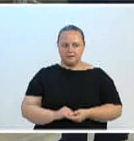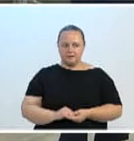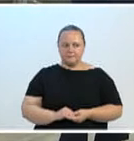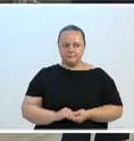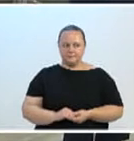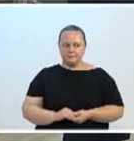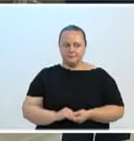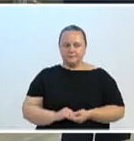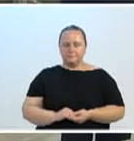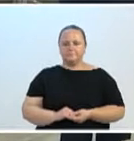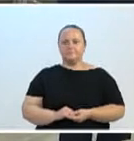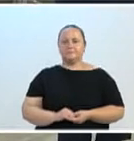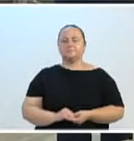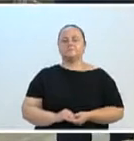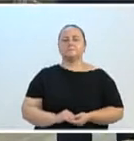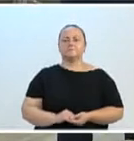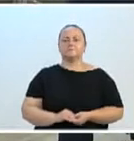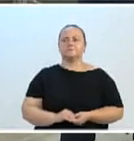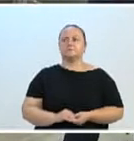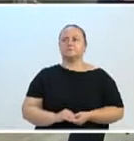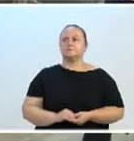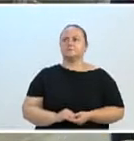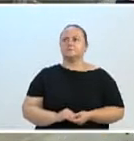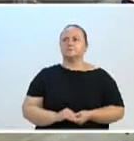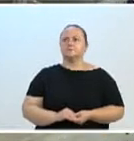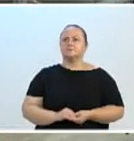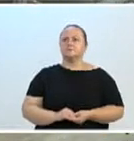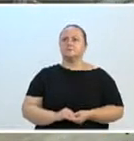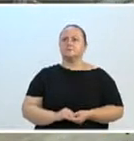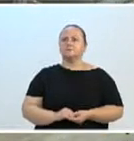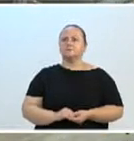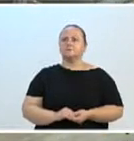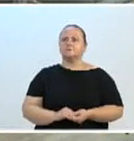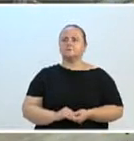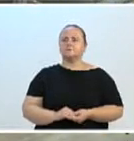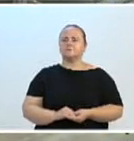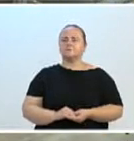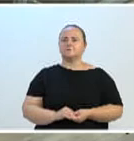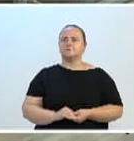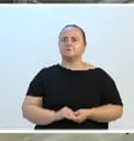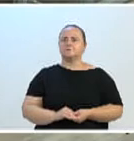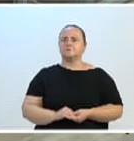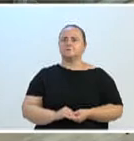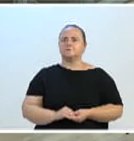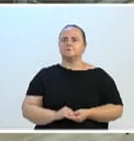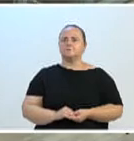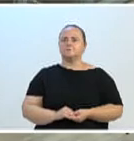Está dizendo que pode compor, só não pode só o conselho de ética, mas pode compor, não tem nada que impeça.